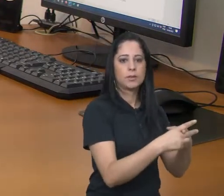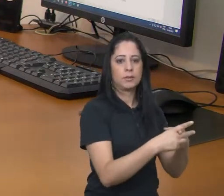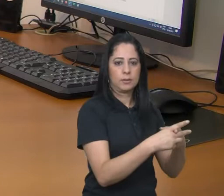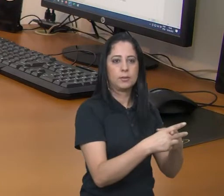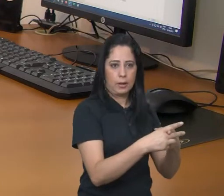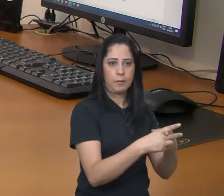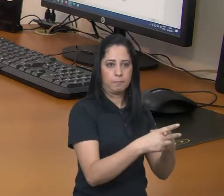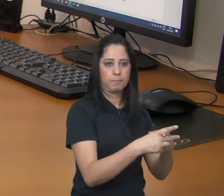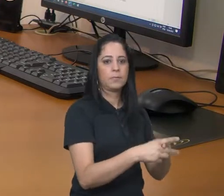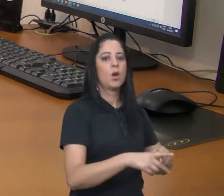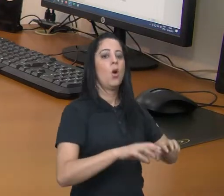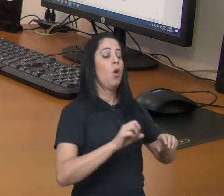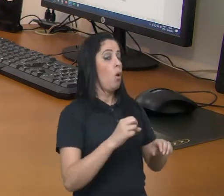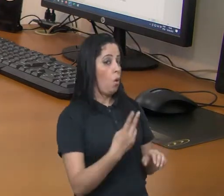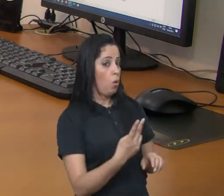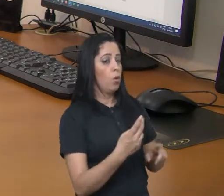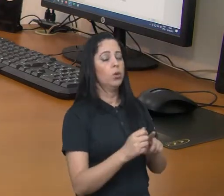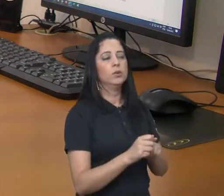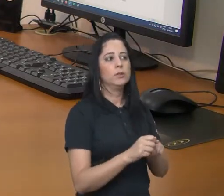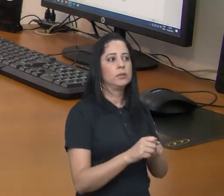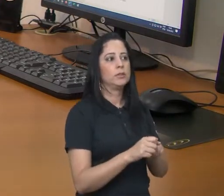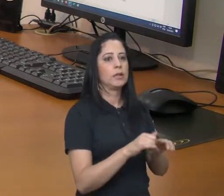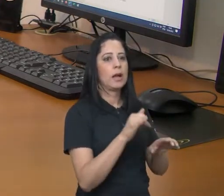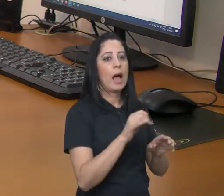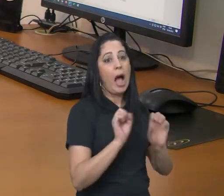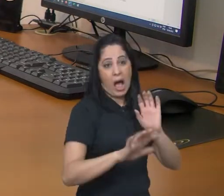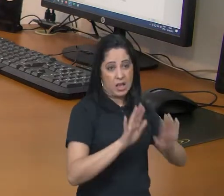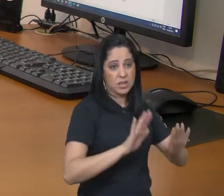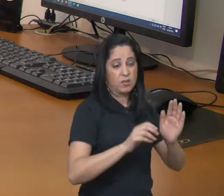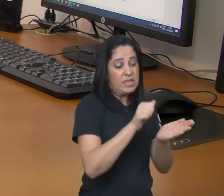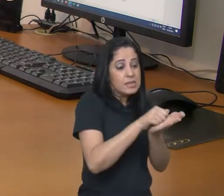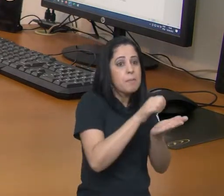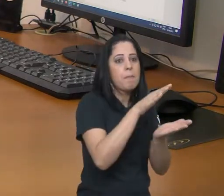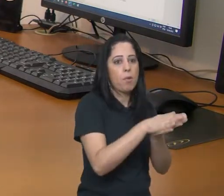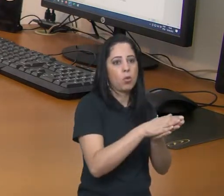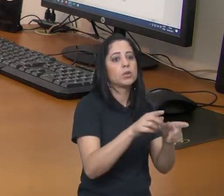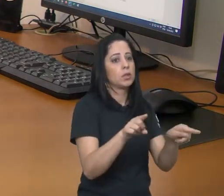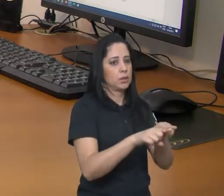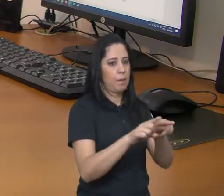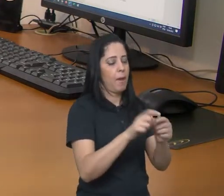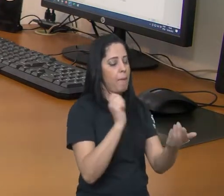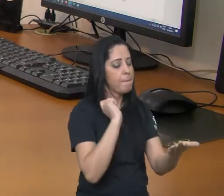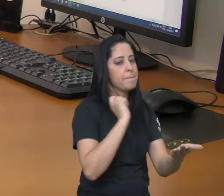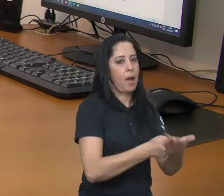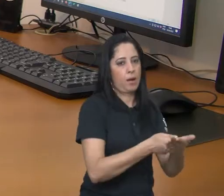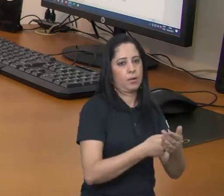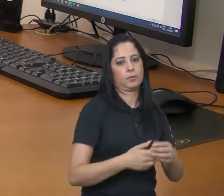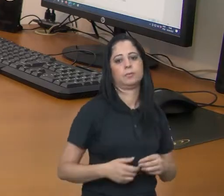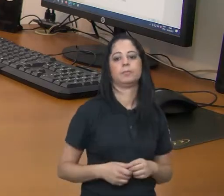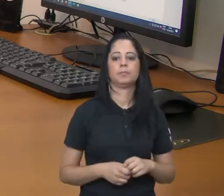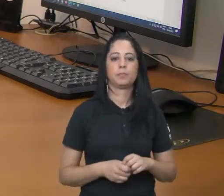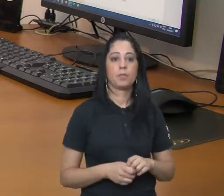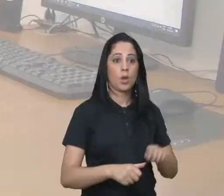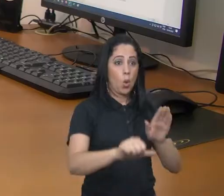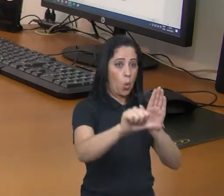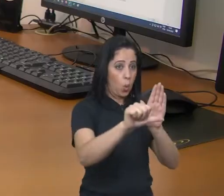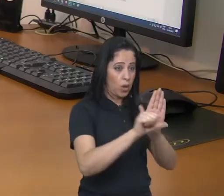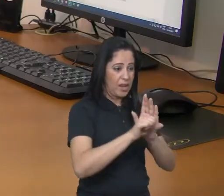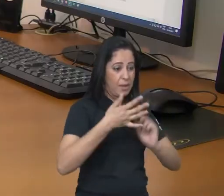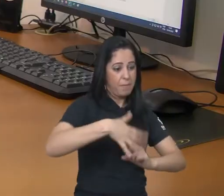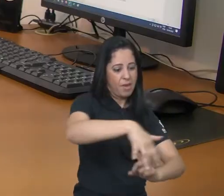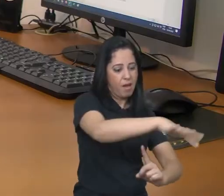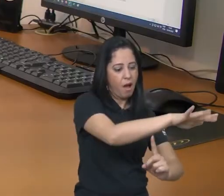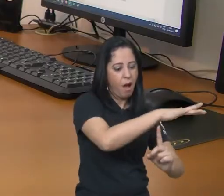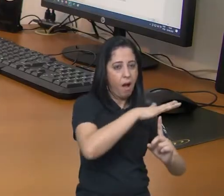in natura, ou seja, reverter o status quo, ou uma indenização correspondente ao dano causado. Os